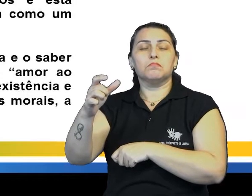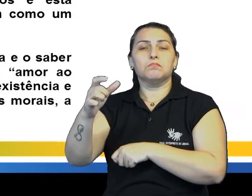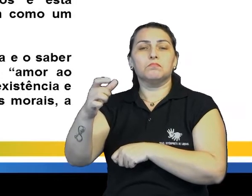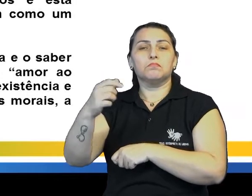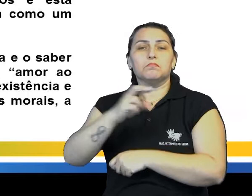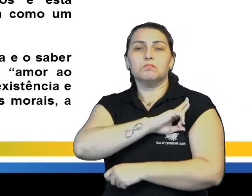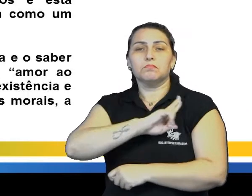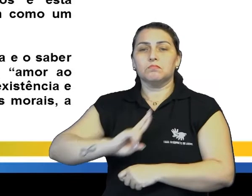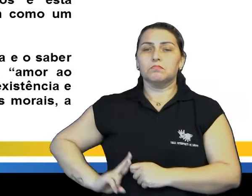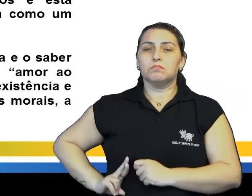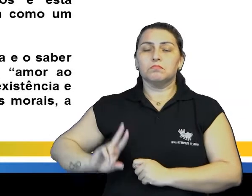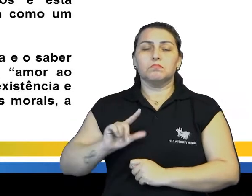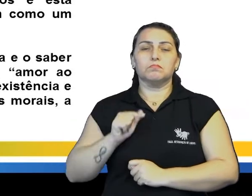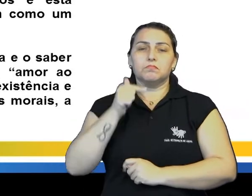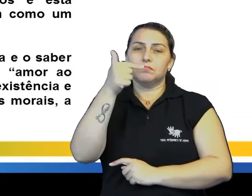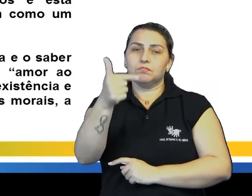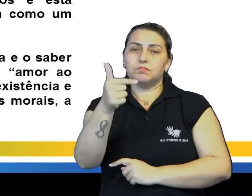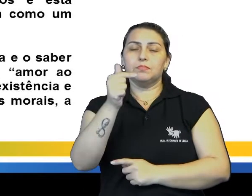outros eram